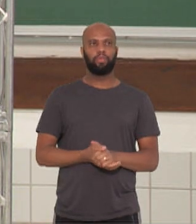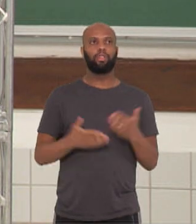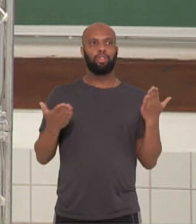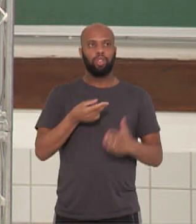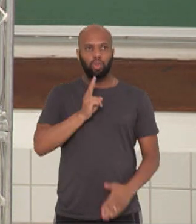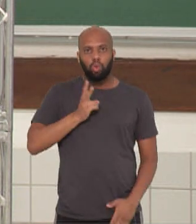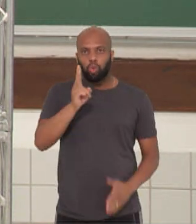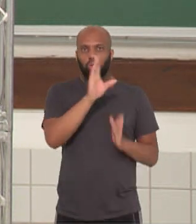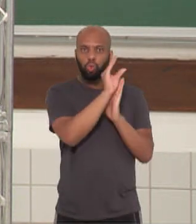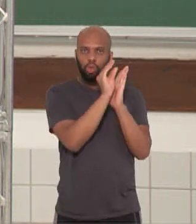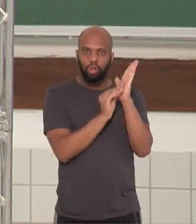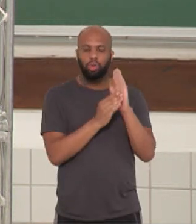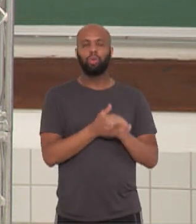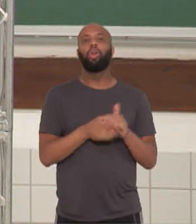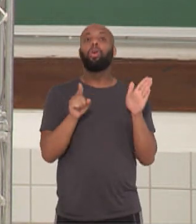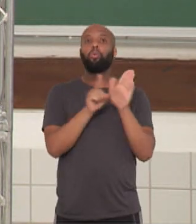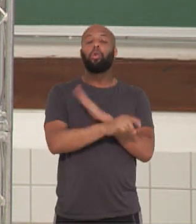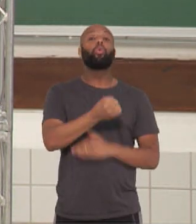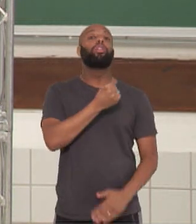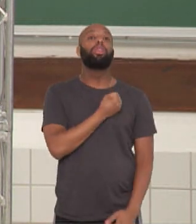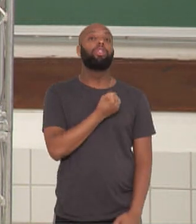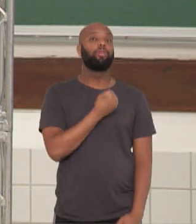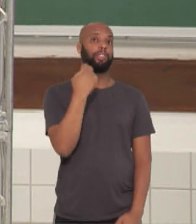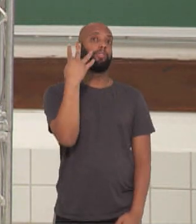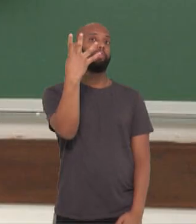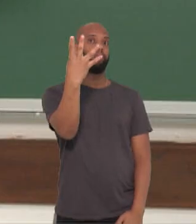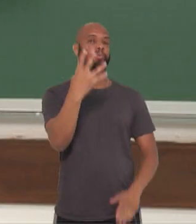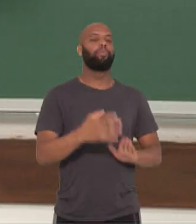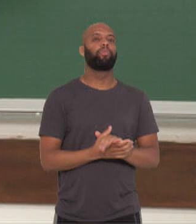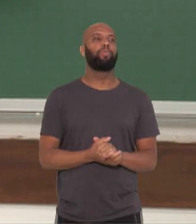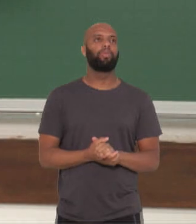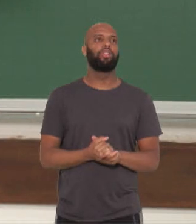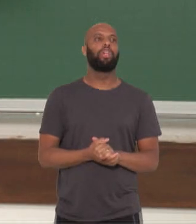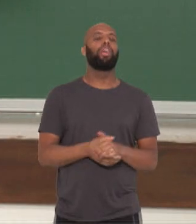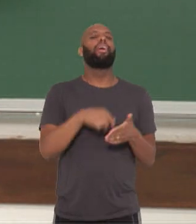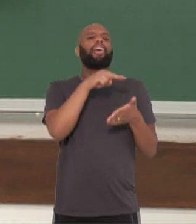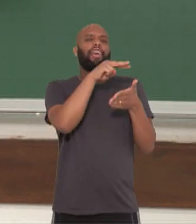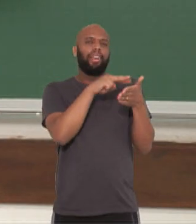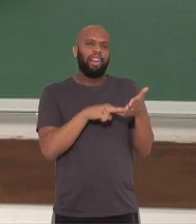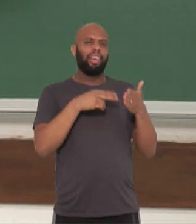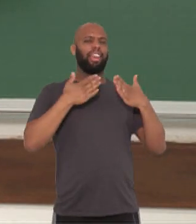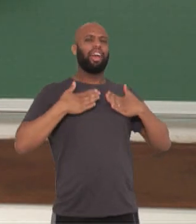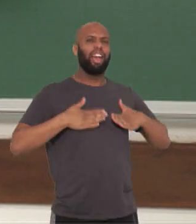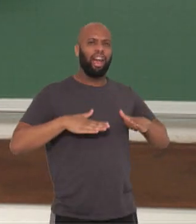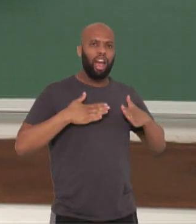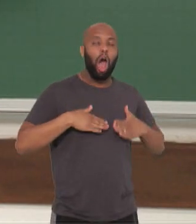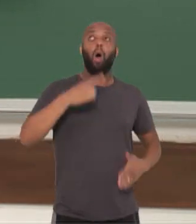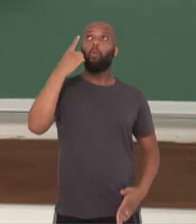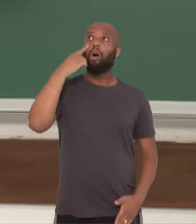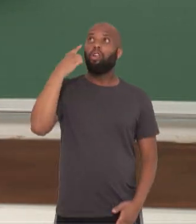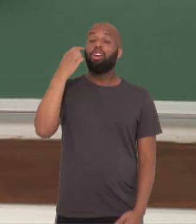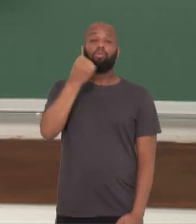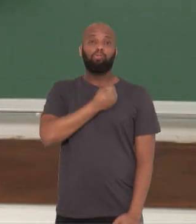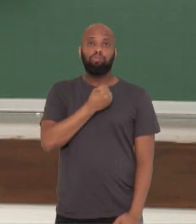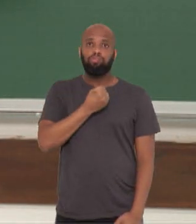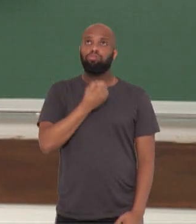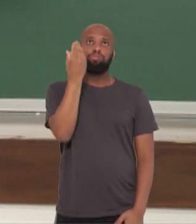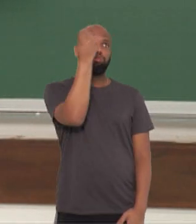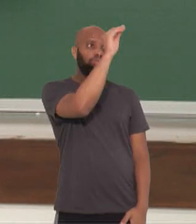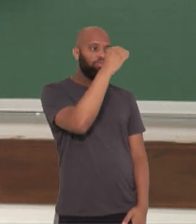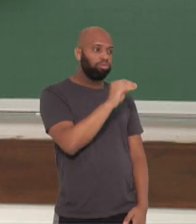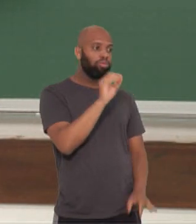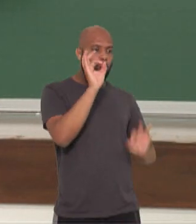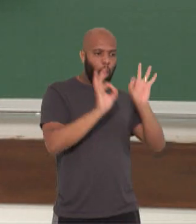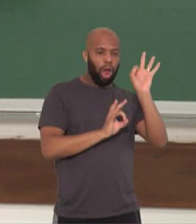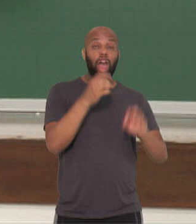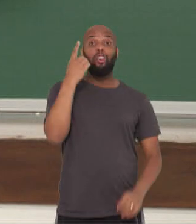Avançando no conteúdo, questão número 4. Faz a leitura atenta novamente, retira os valores, tenta relacionar esses valores